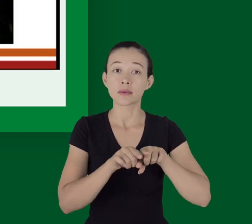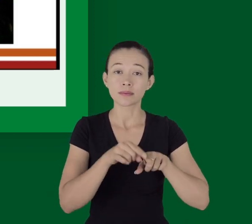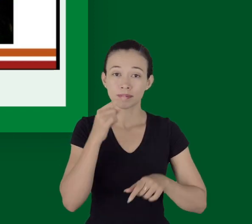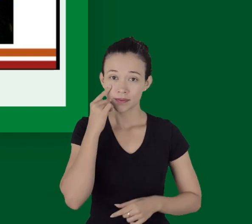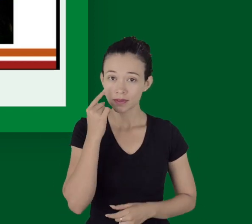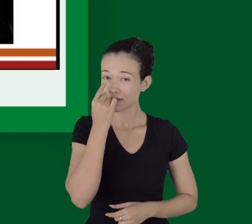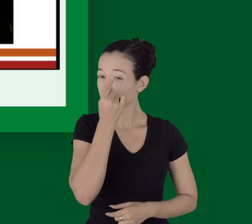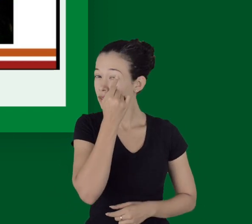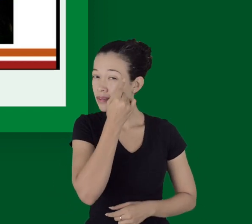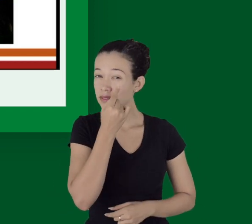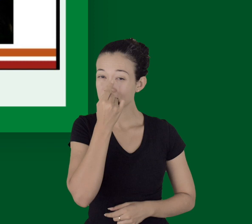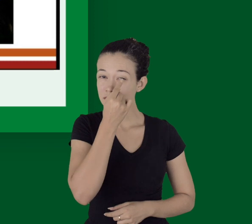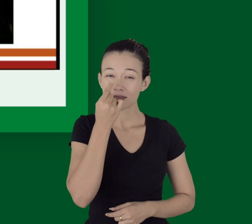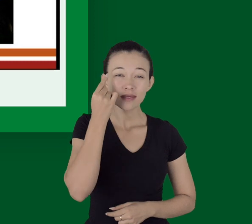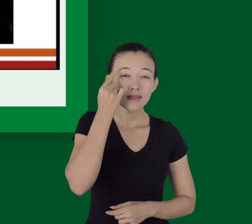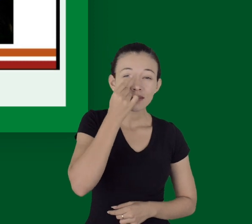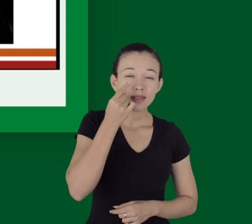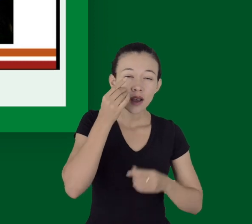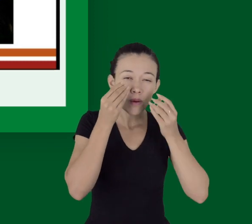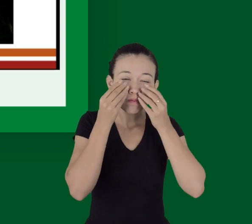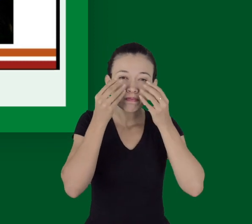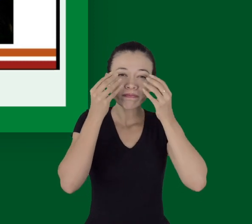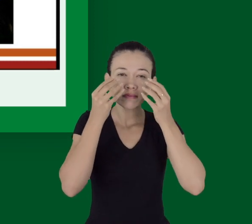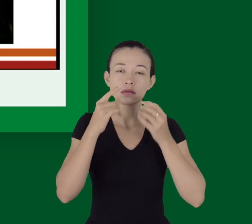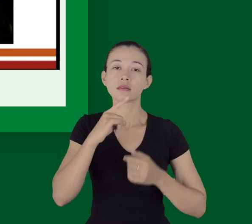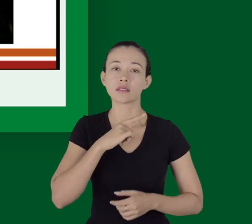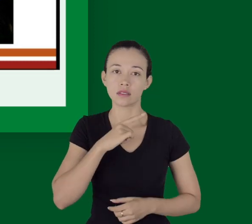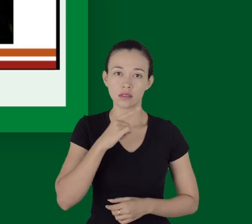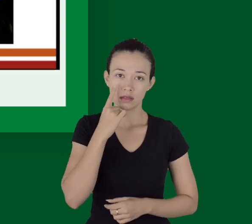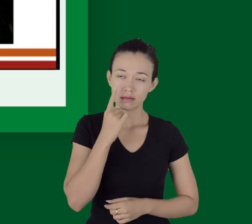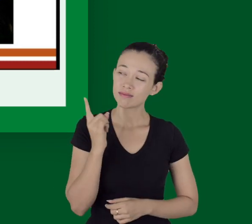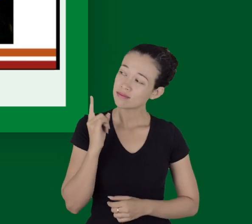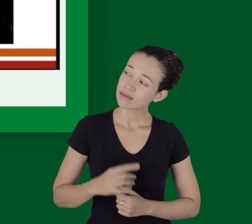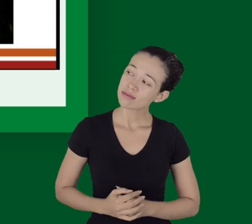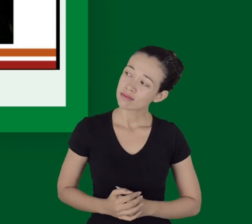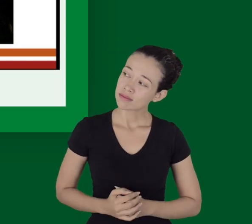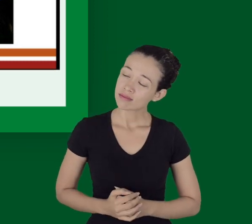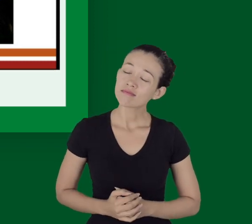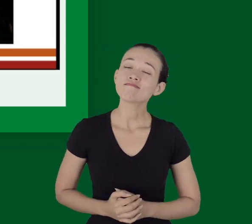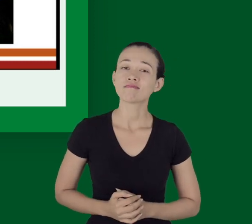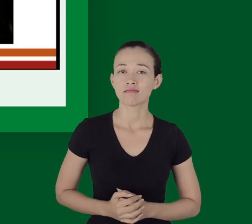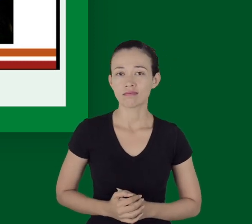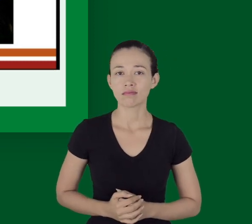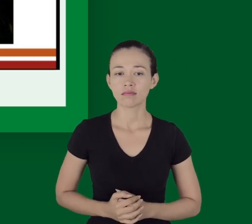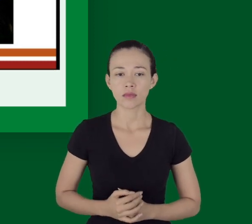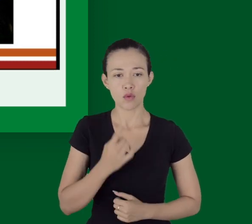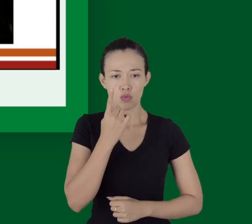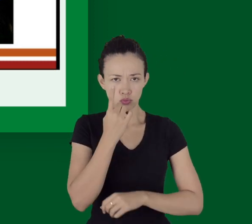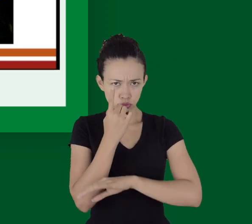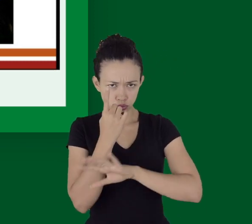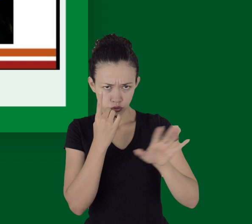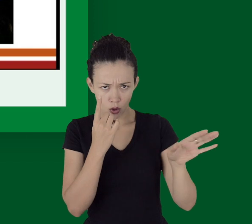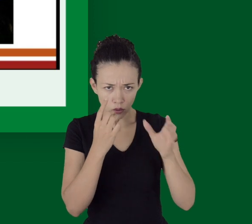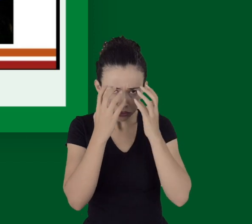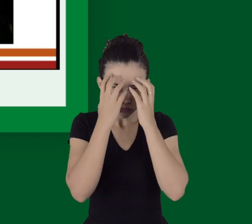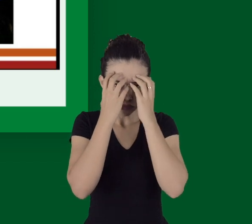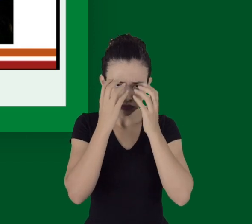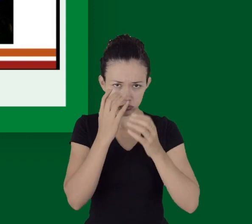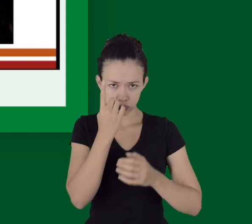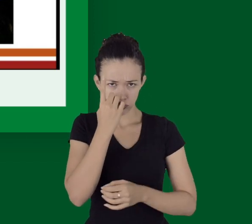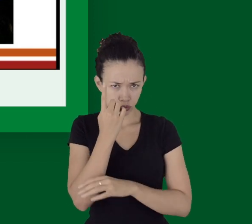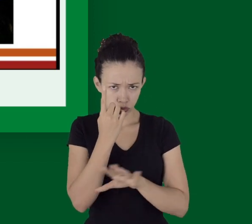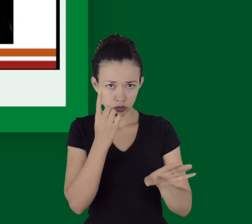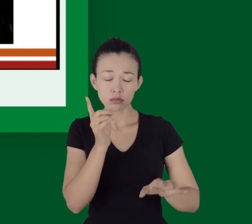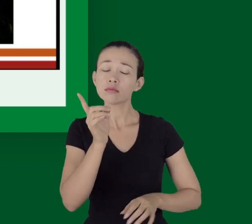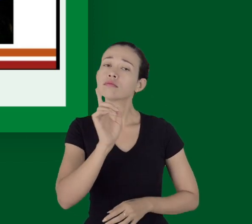da região periorbital, normalmente ele se acumula aí. Então, eu posso formar hematomas em outras áreas. Então, não necessariamente aqui o